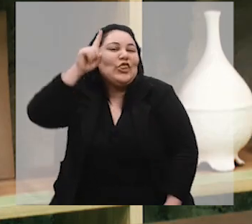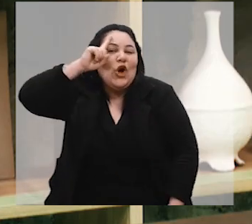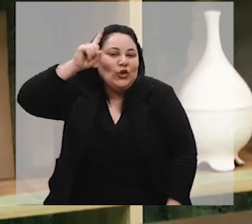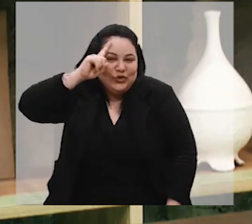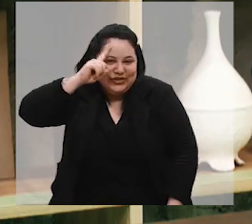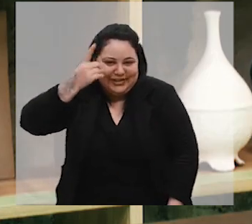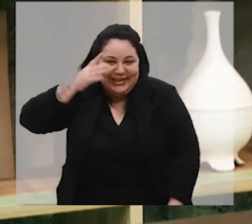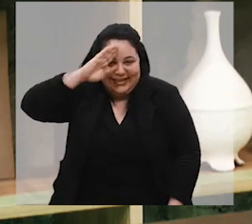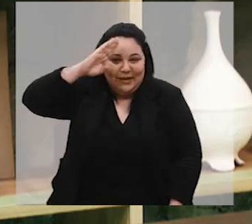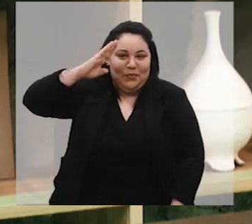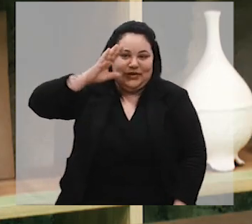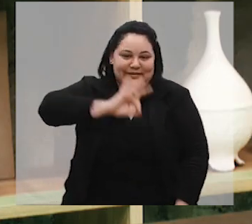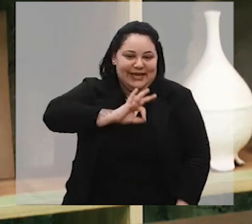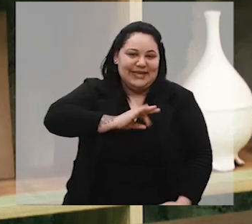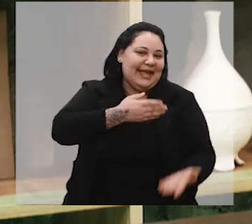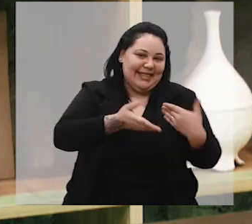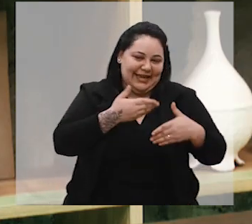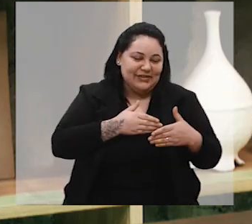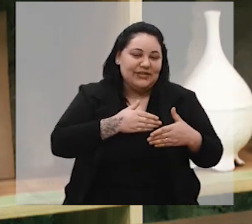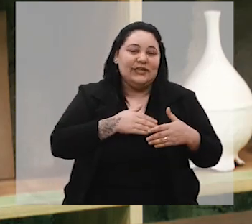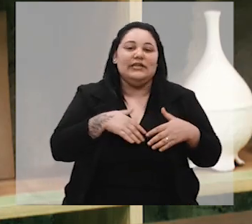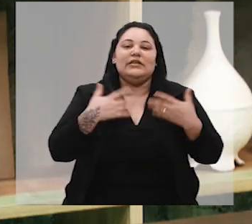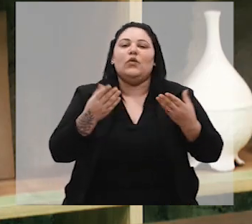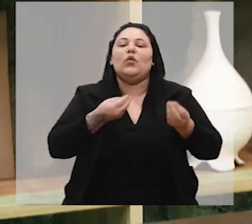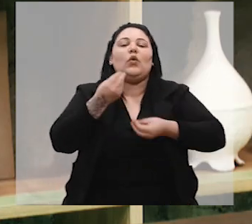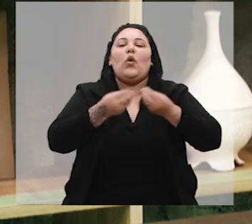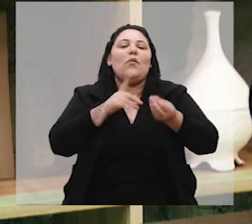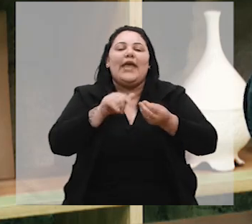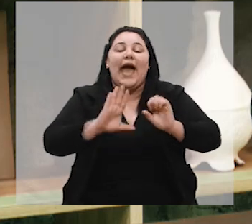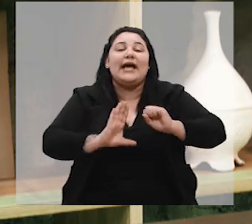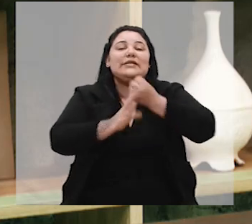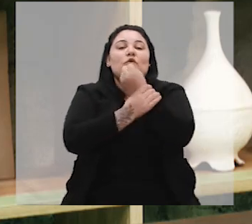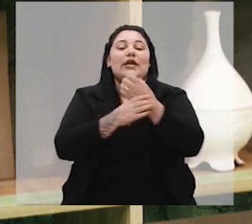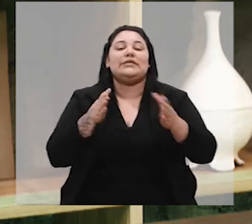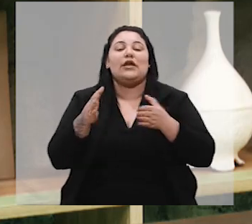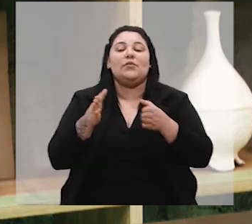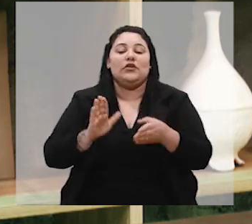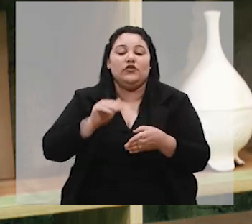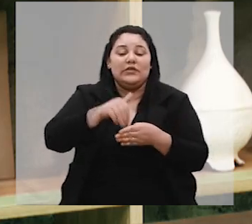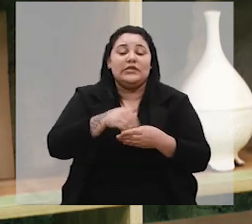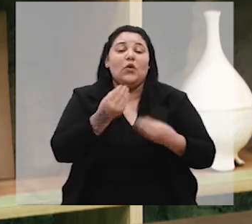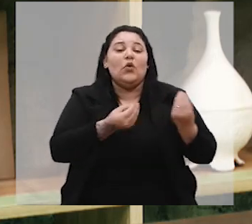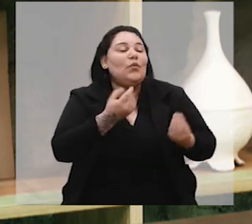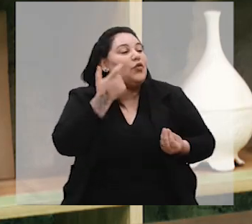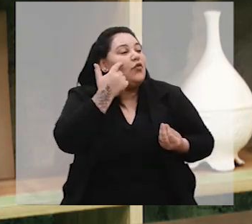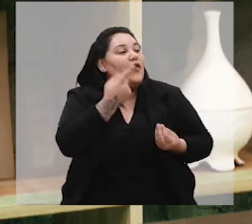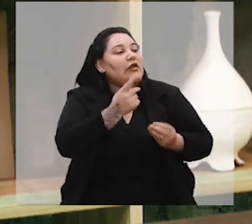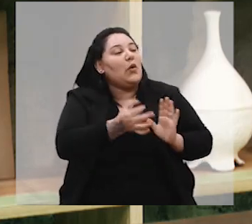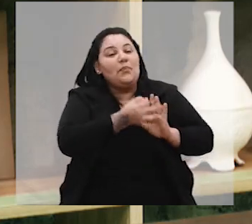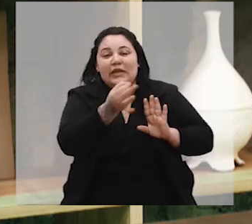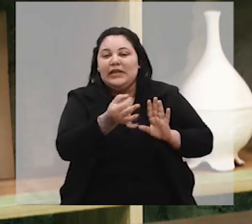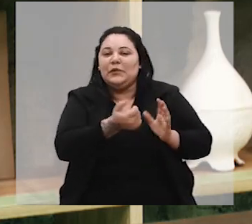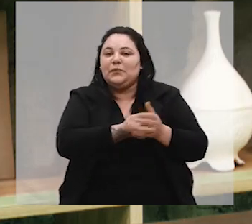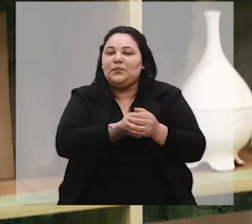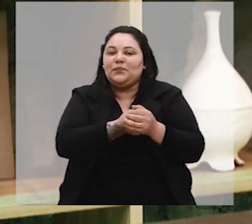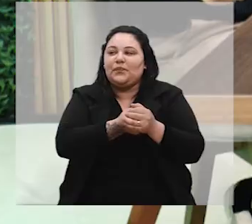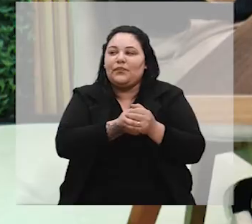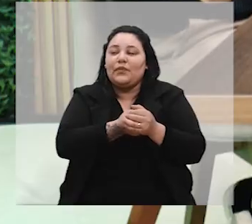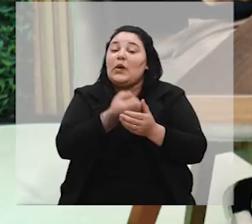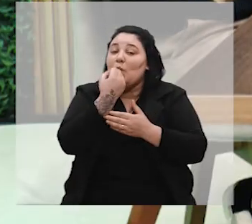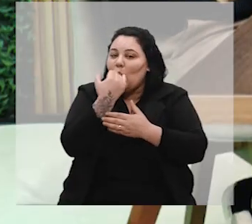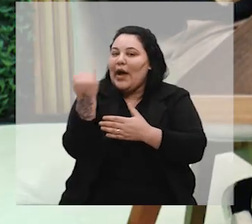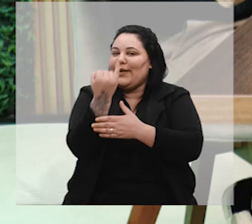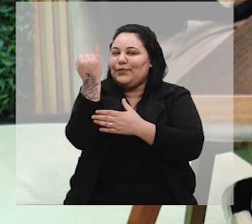né, das forças de segurança. Como que é essa ligação da justiça eleitoral com as forças de segurança? Como que tu vê esse caminho, assim?